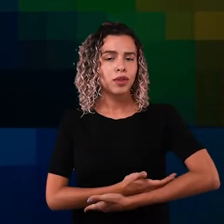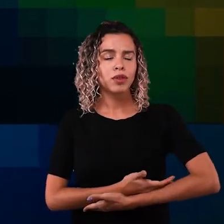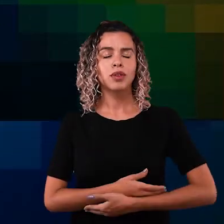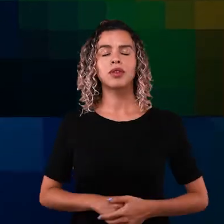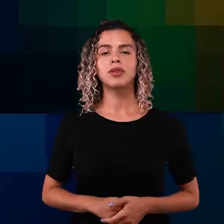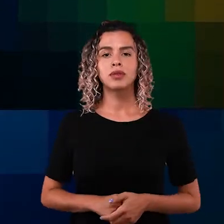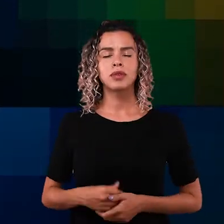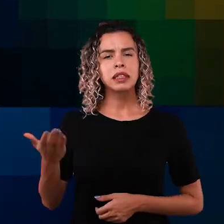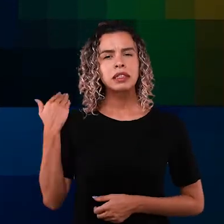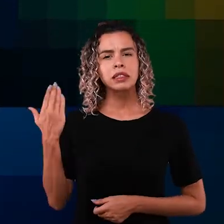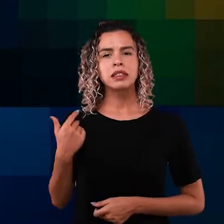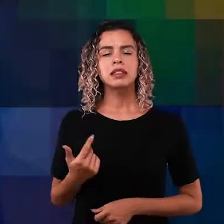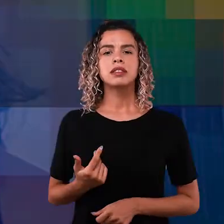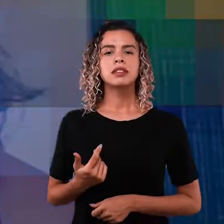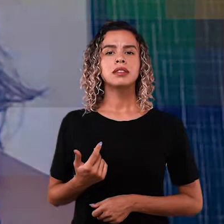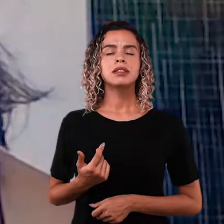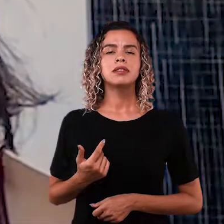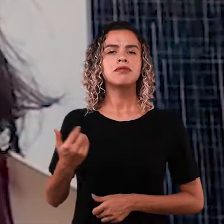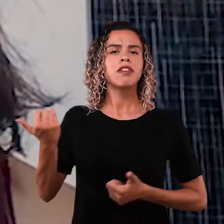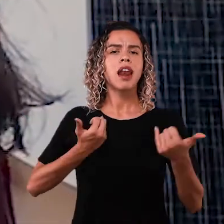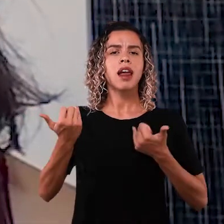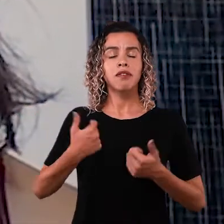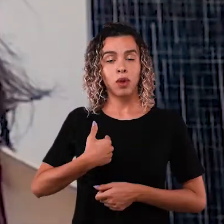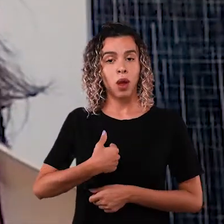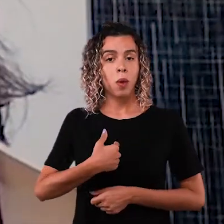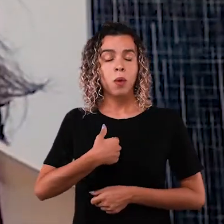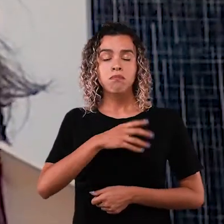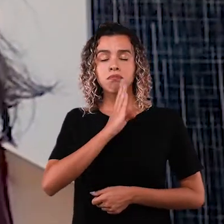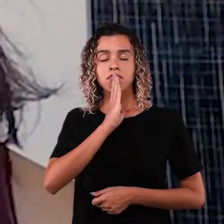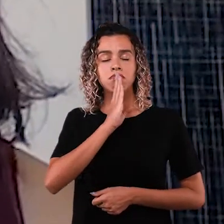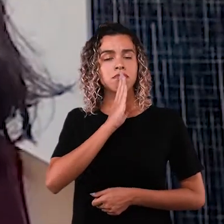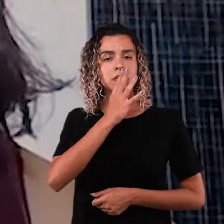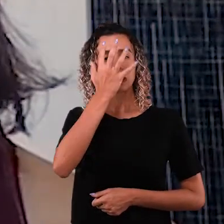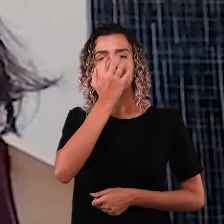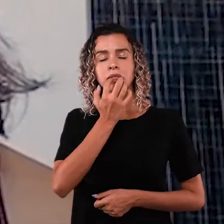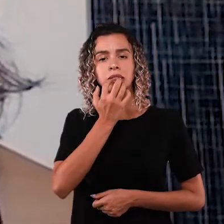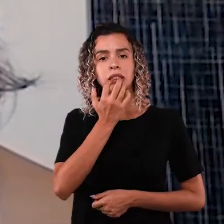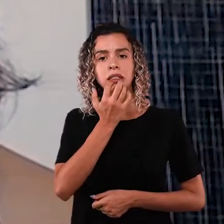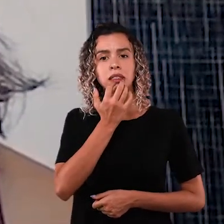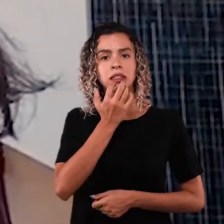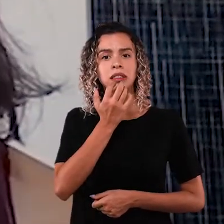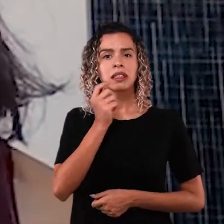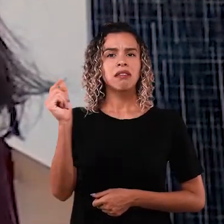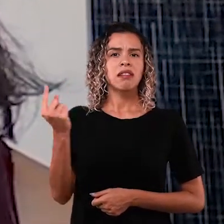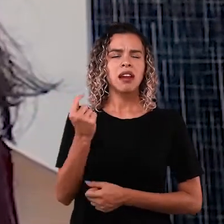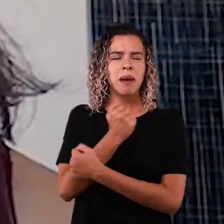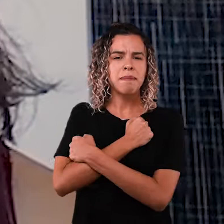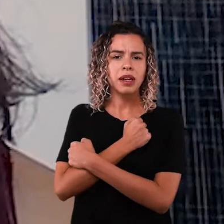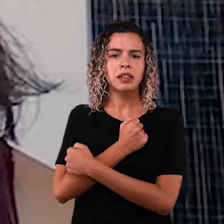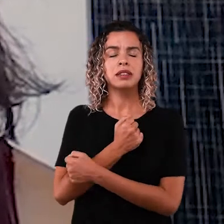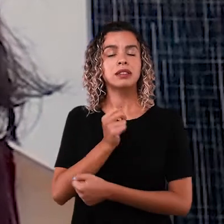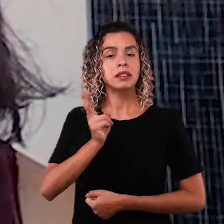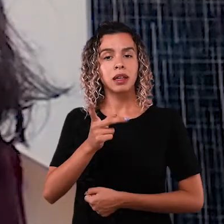colo, diria que eu era muito séria, calada, assim. Alice bebê no colo de um homem. Não suportava abraços, sempre